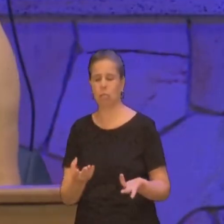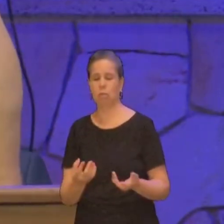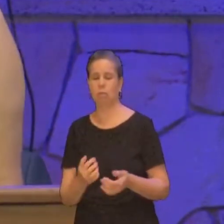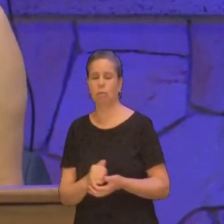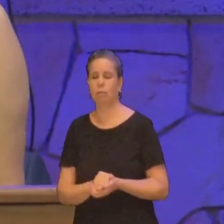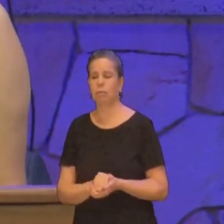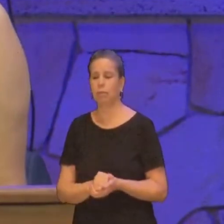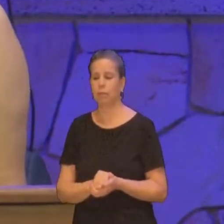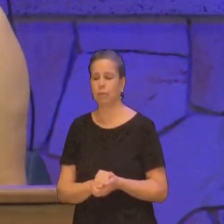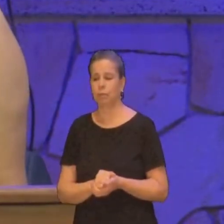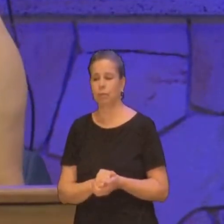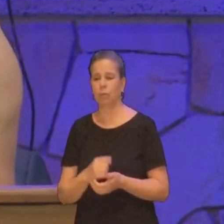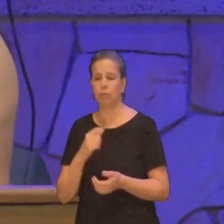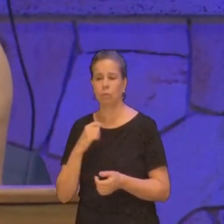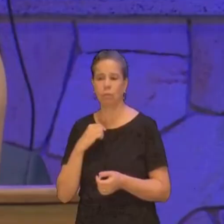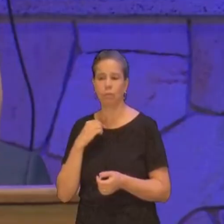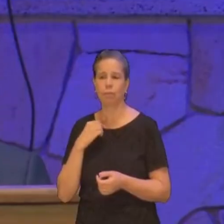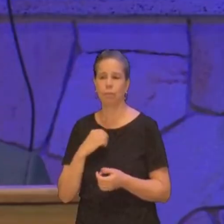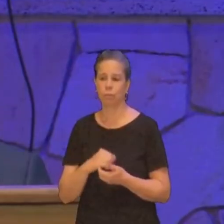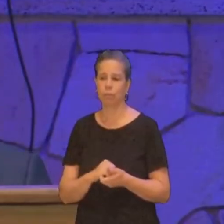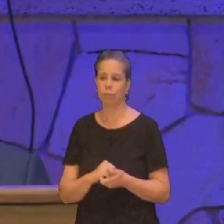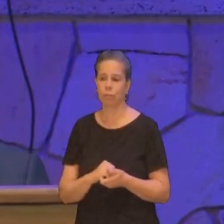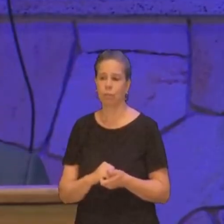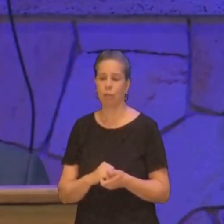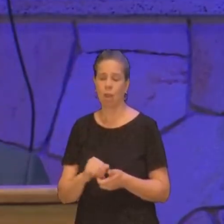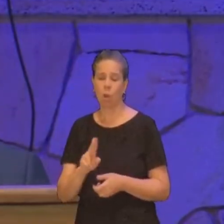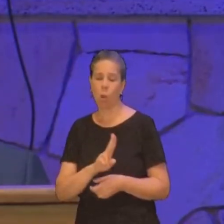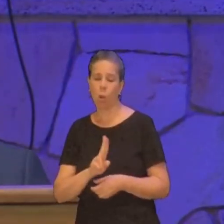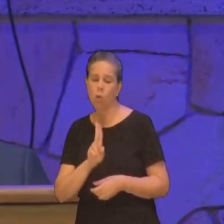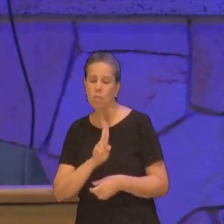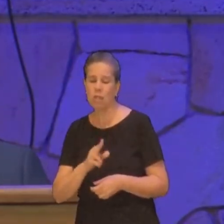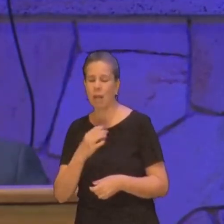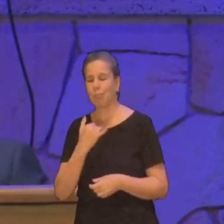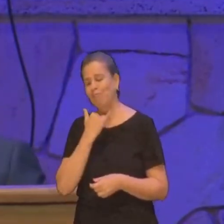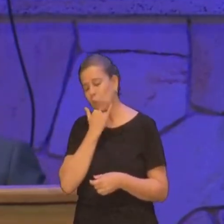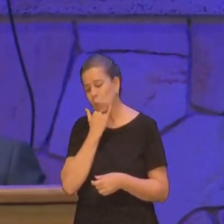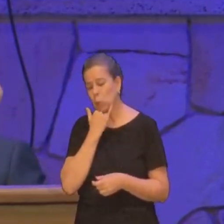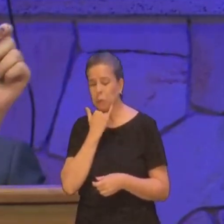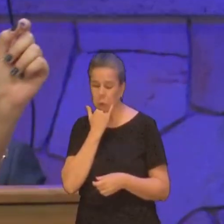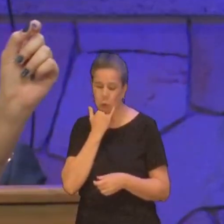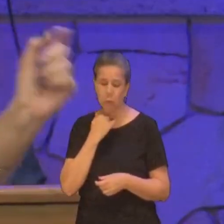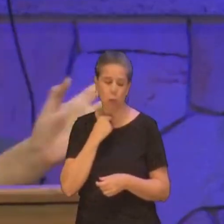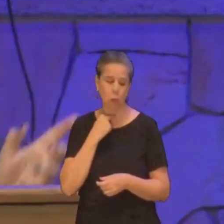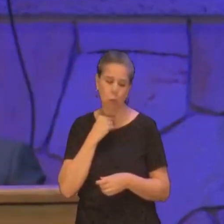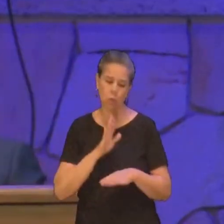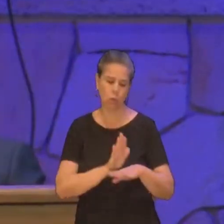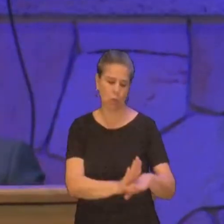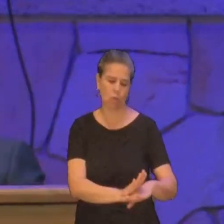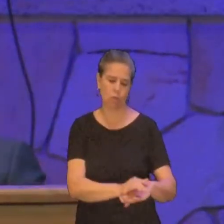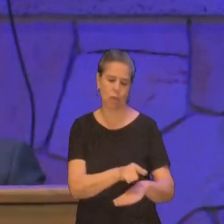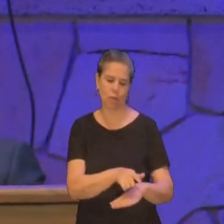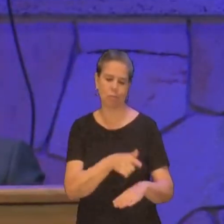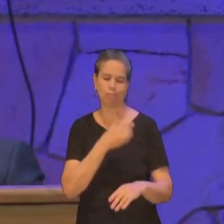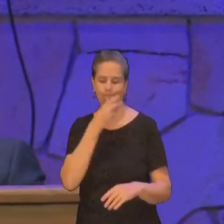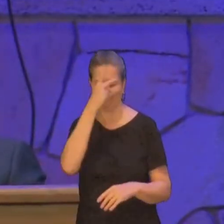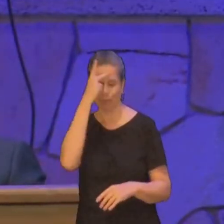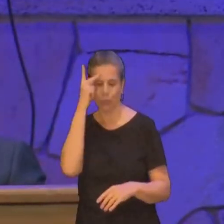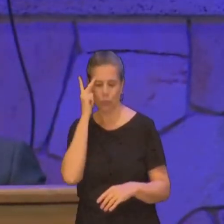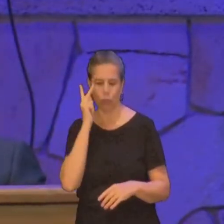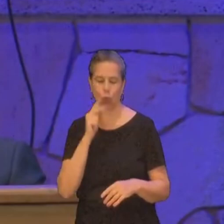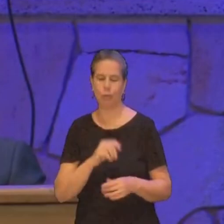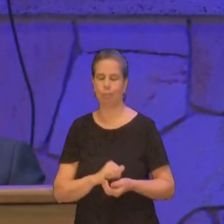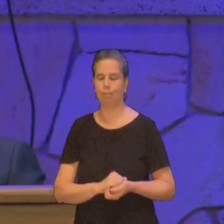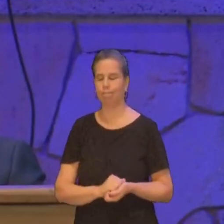falar comigo. E eles usaram isso como desculpa para não ajudar.